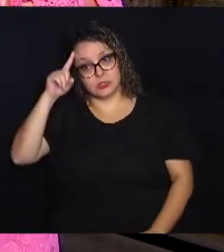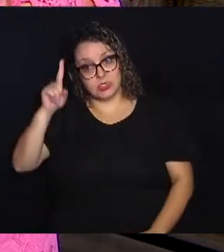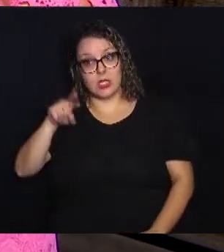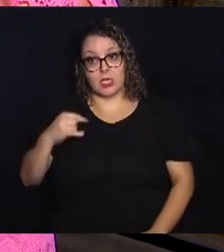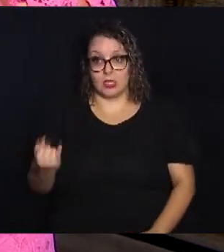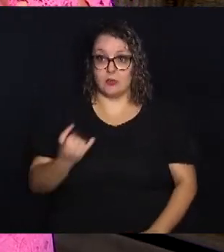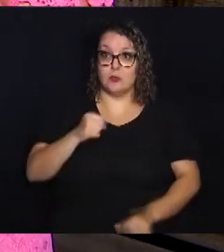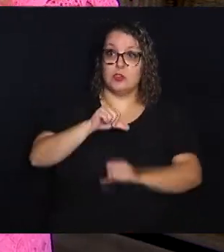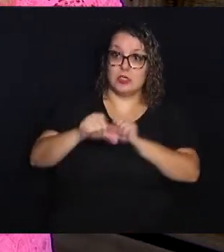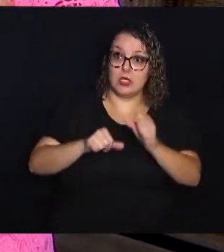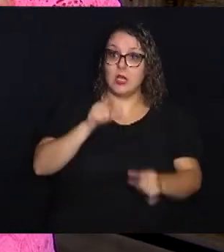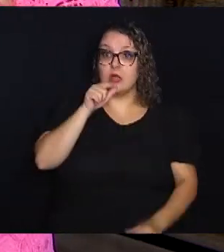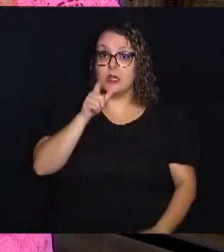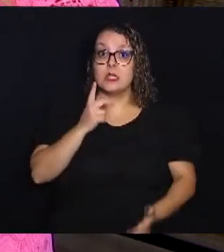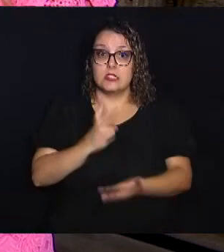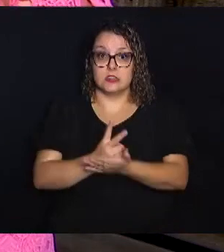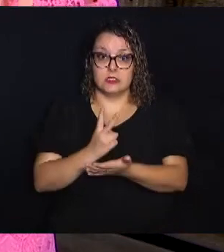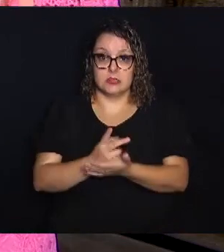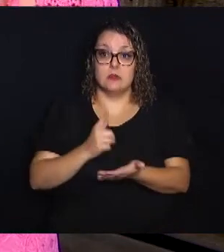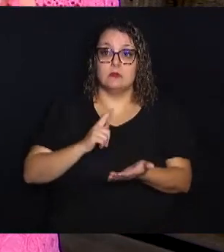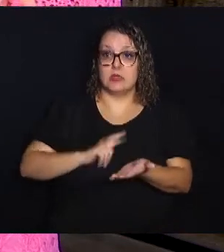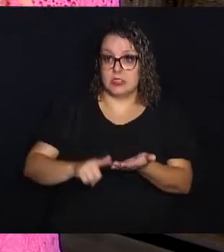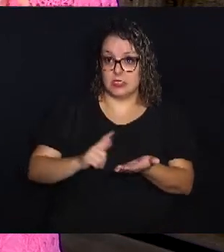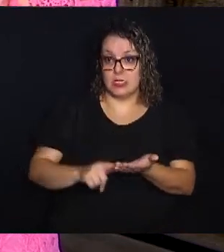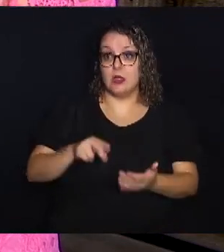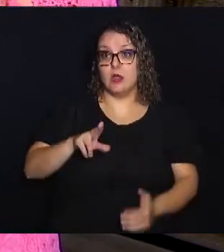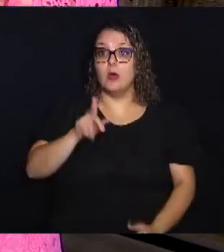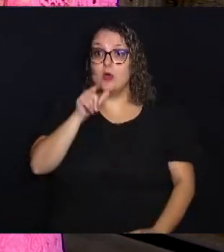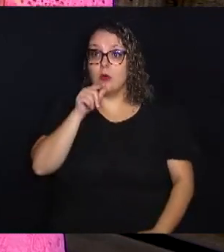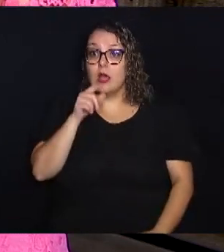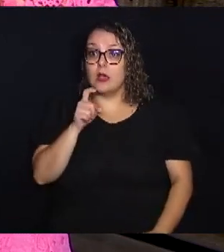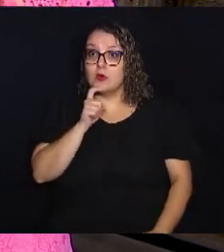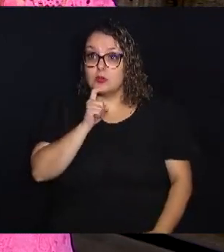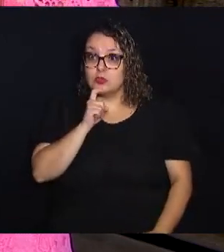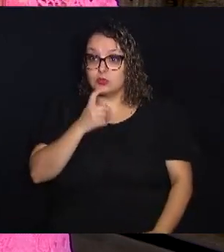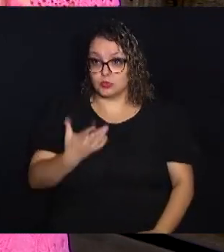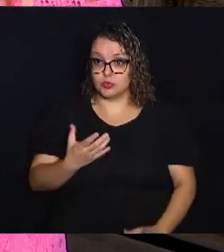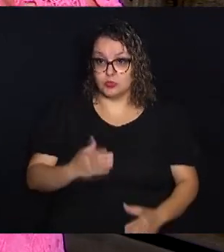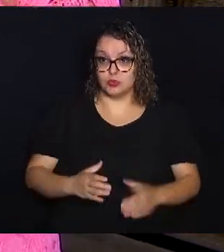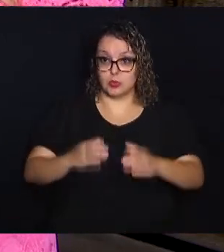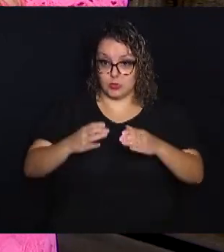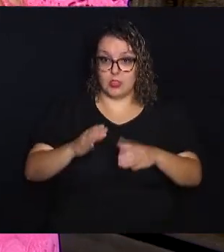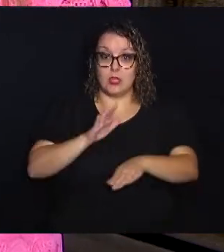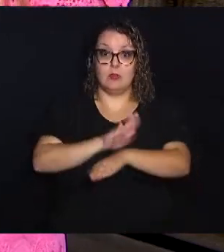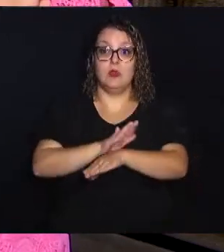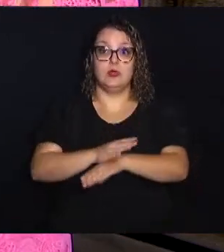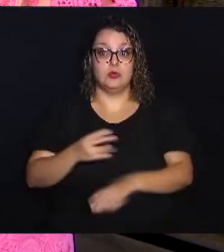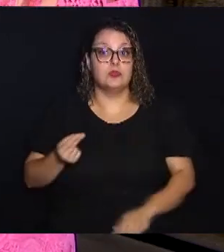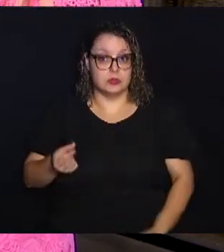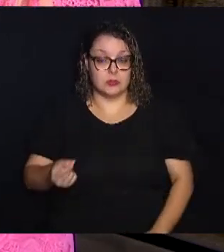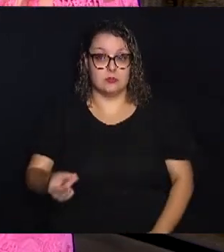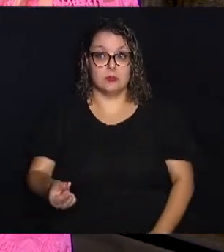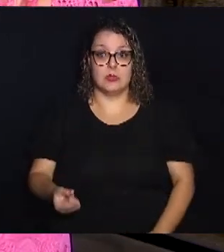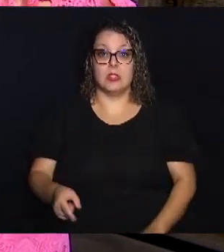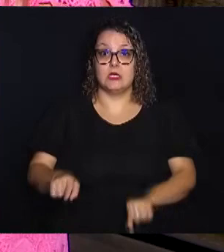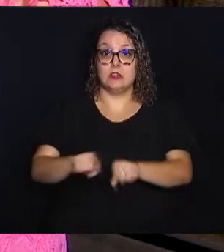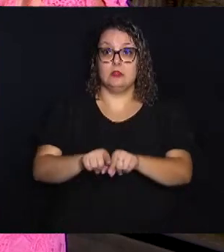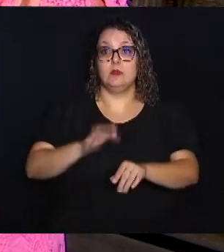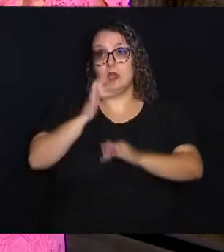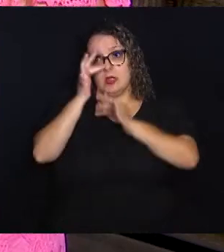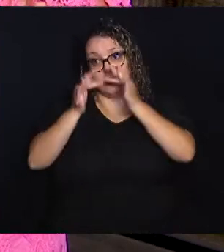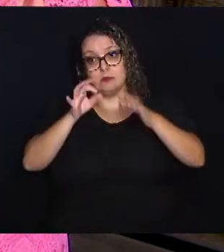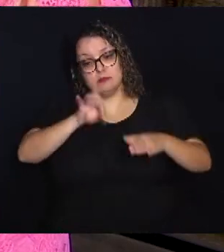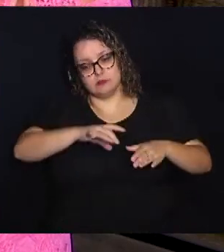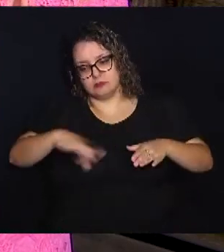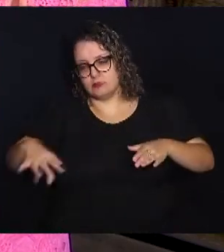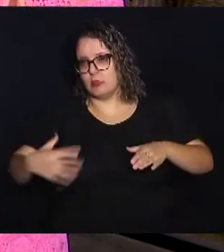7 dias. É importante trocar a água, manter a água sempre limpa ou água gelada, tá, no vaso, que isso vai ajudar a durar mais. E